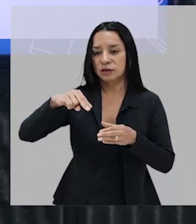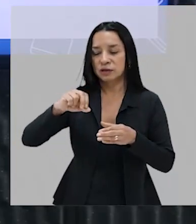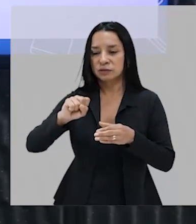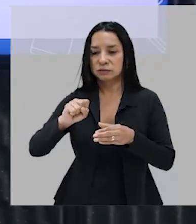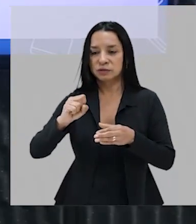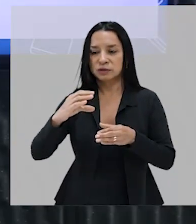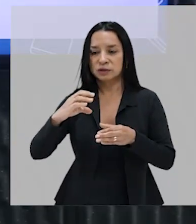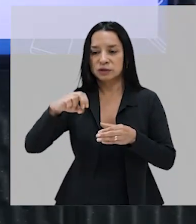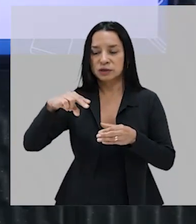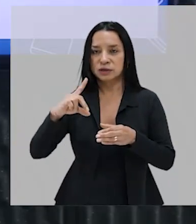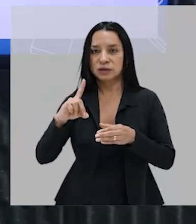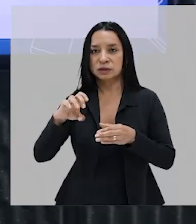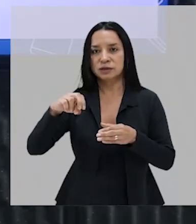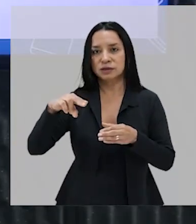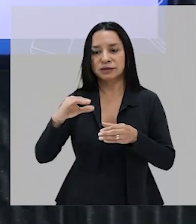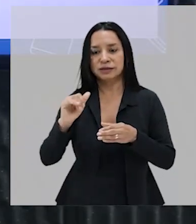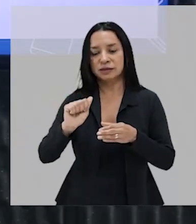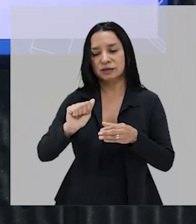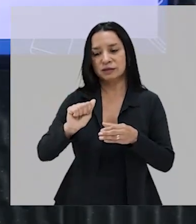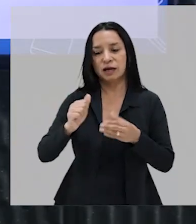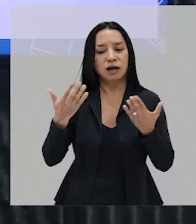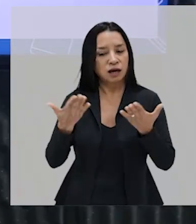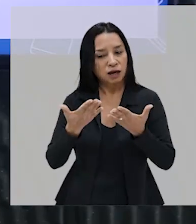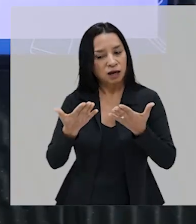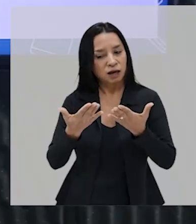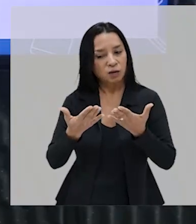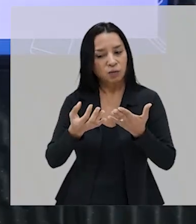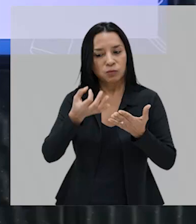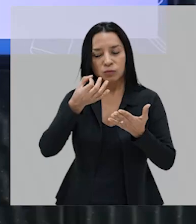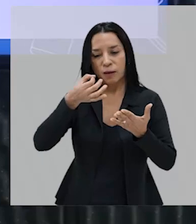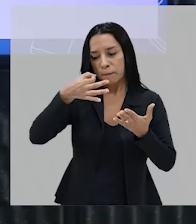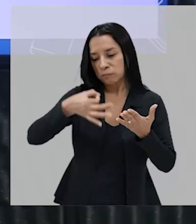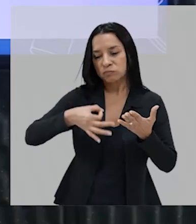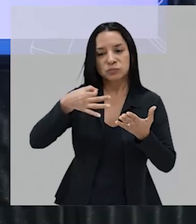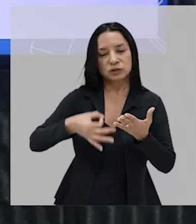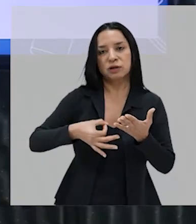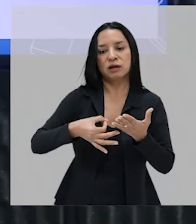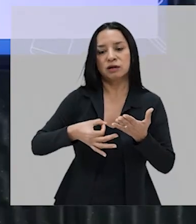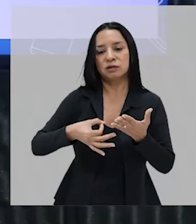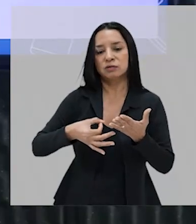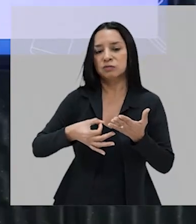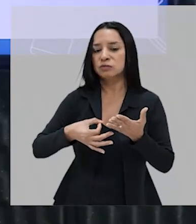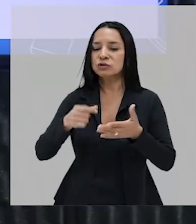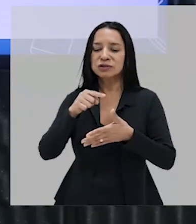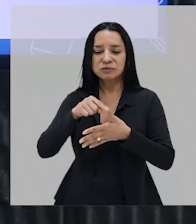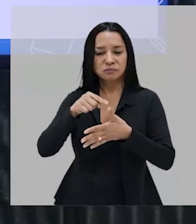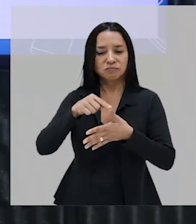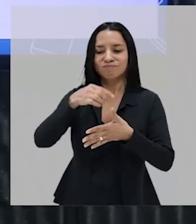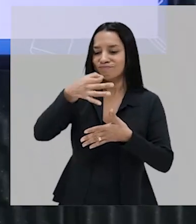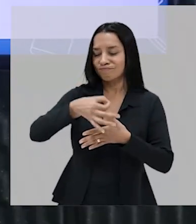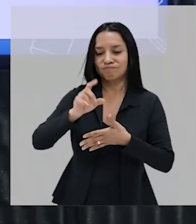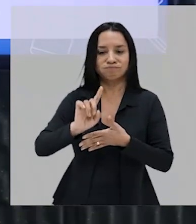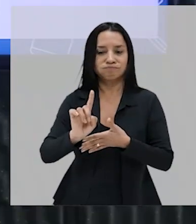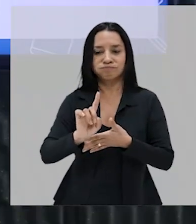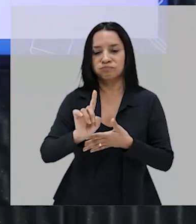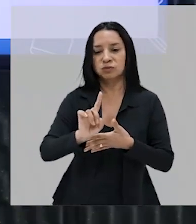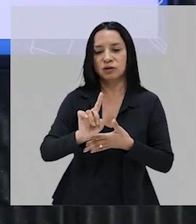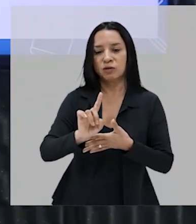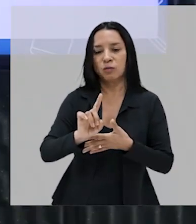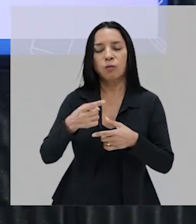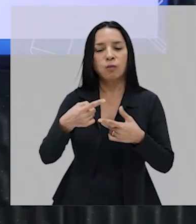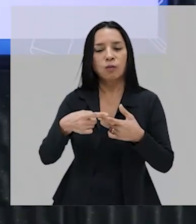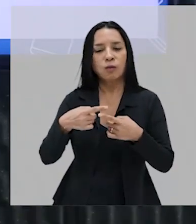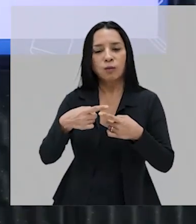algo mais adequado para a gente observar e marcar aqui, porque não é o pensamento contemplativo do mundo em que está